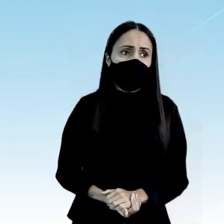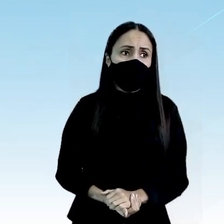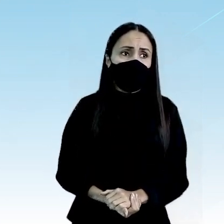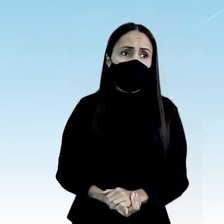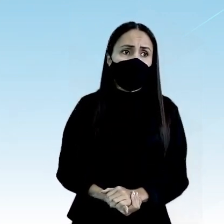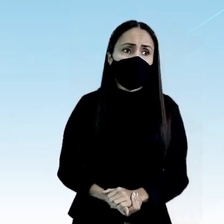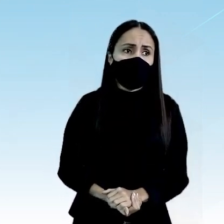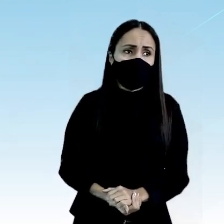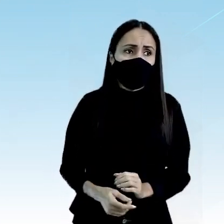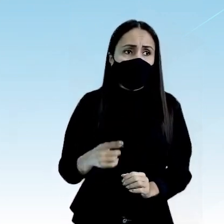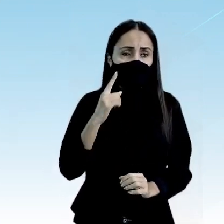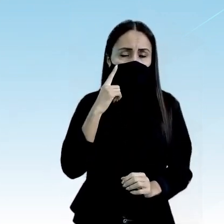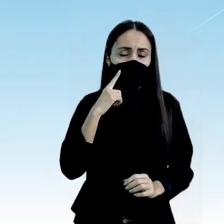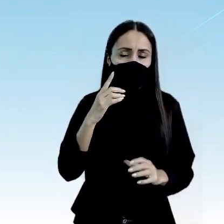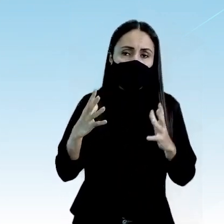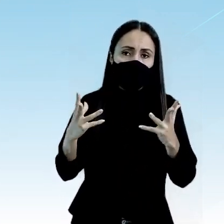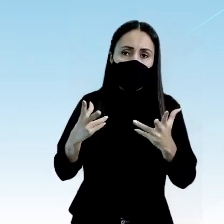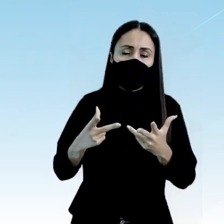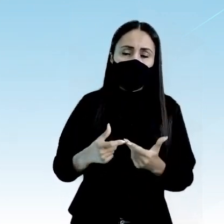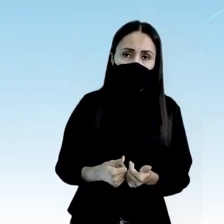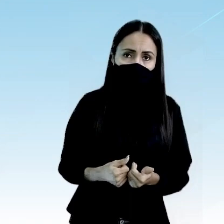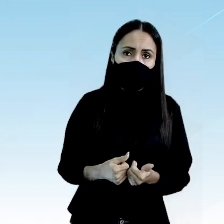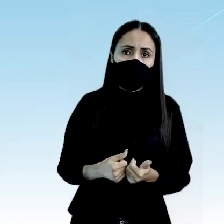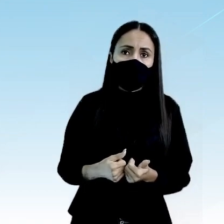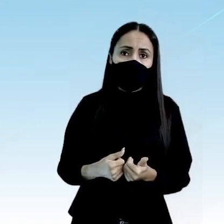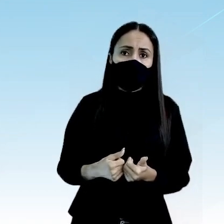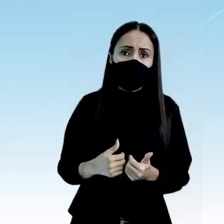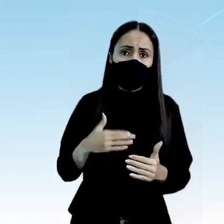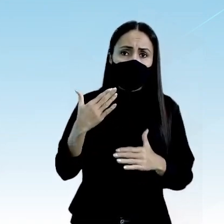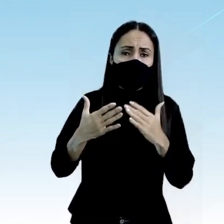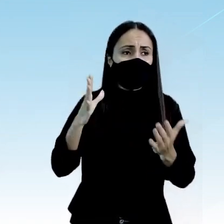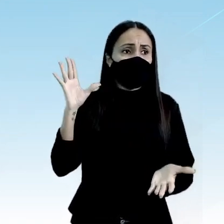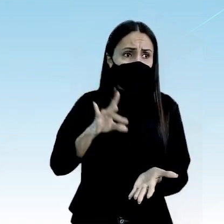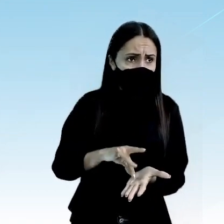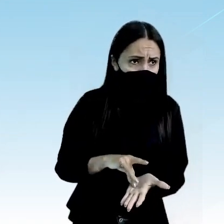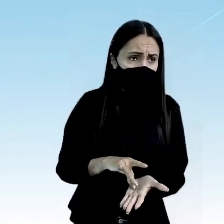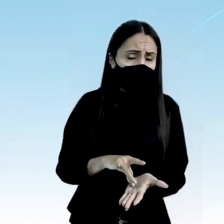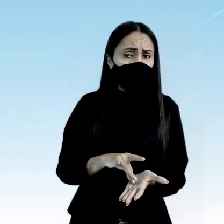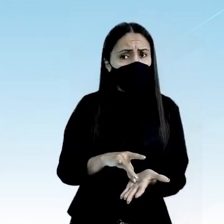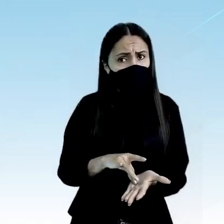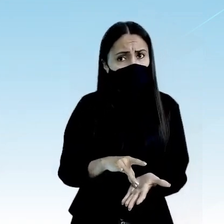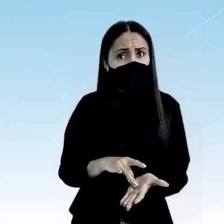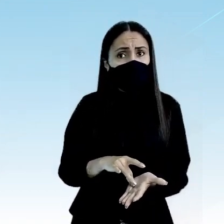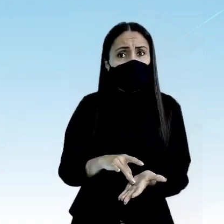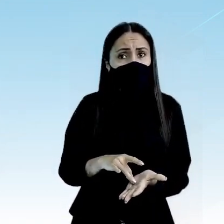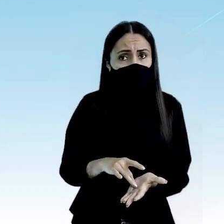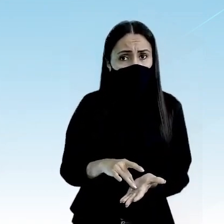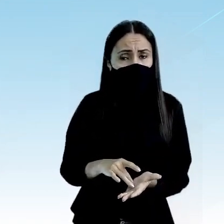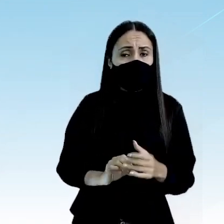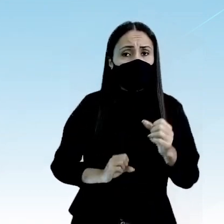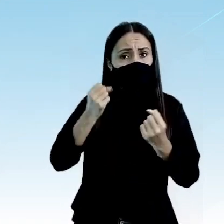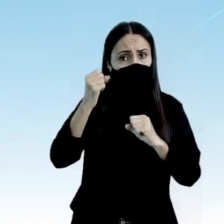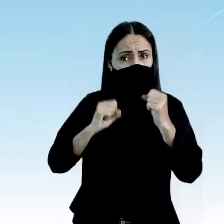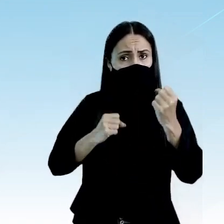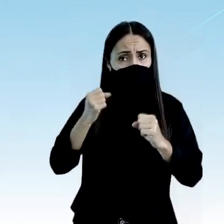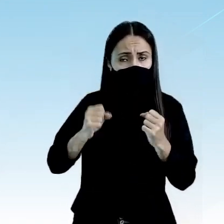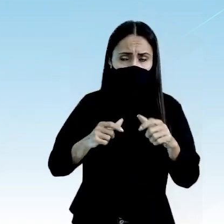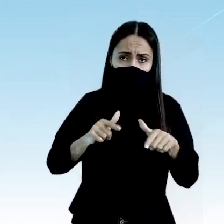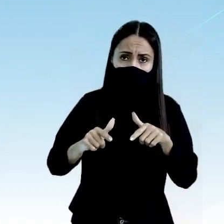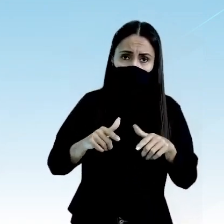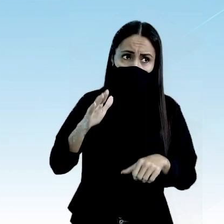como um todo, porque ele se tornou mais eficiente, produzia mais, é isso, em menos